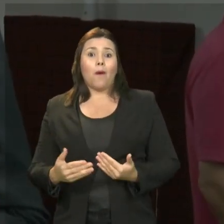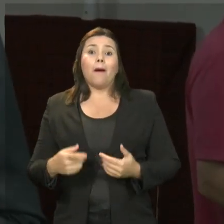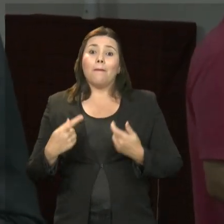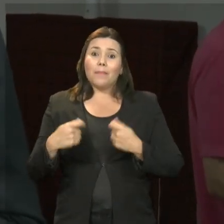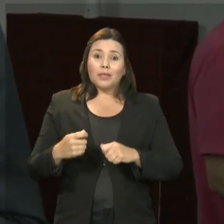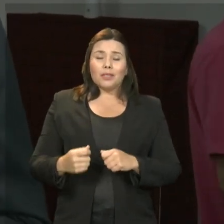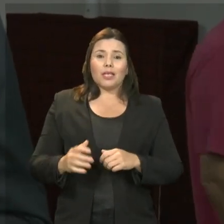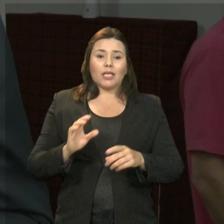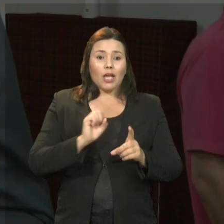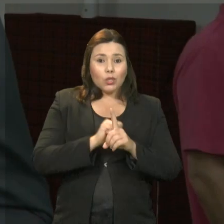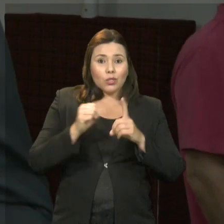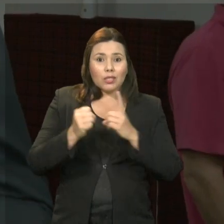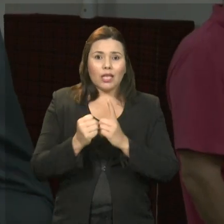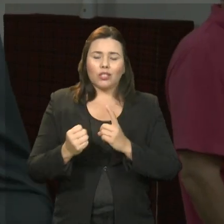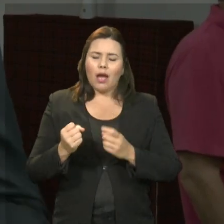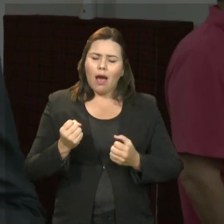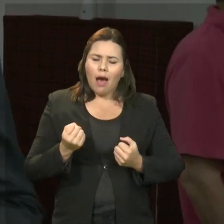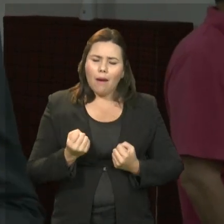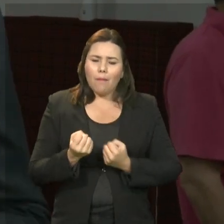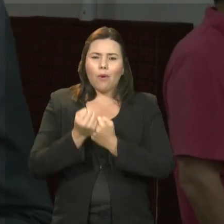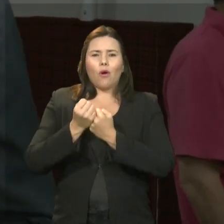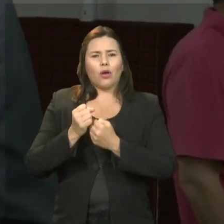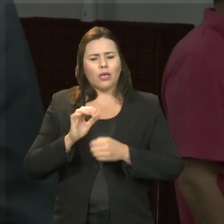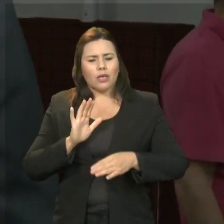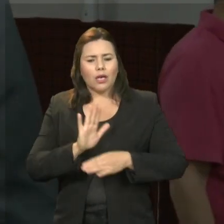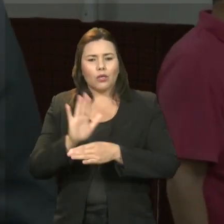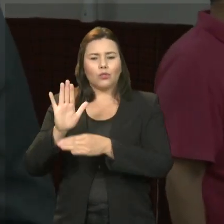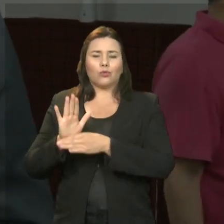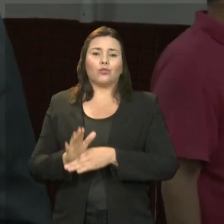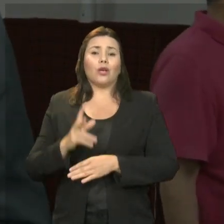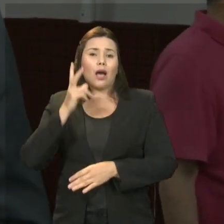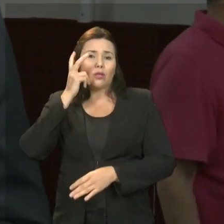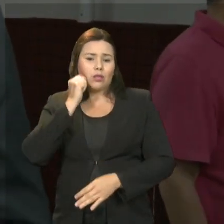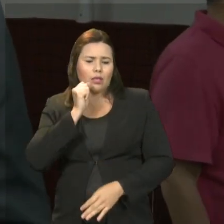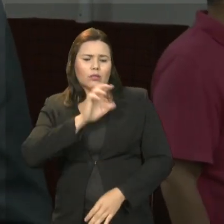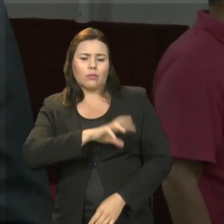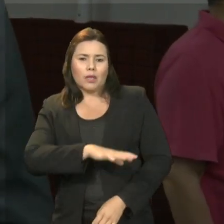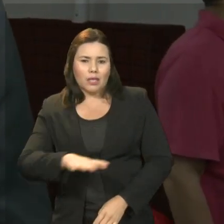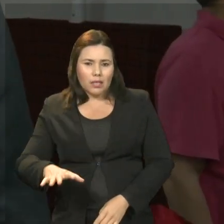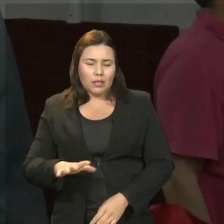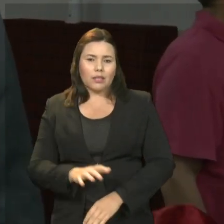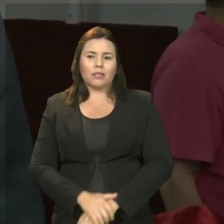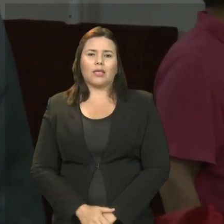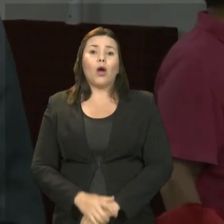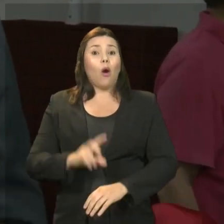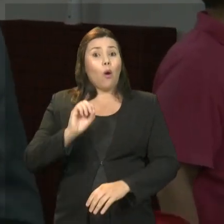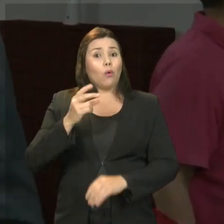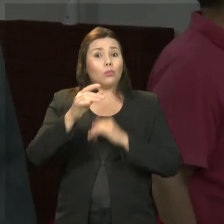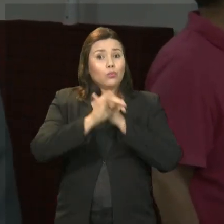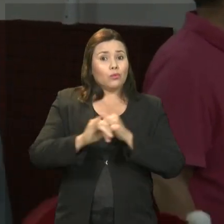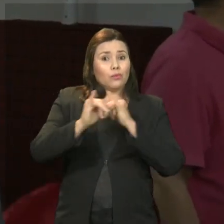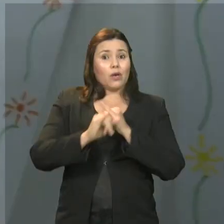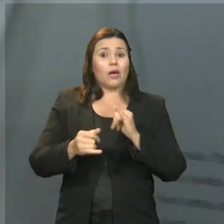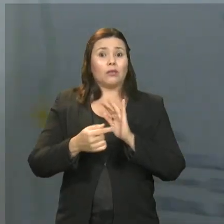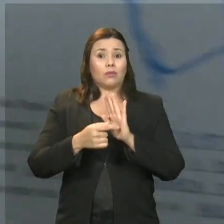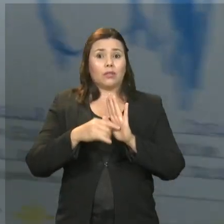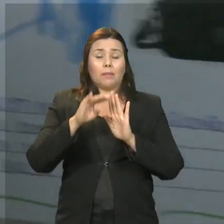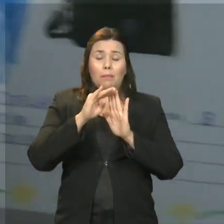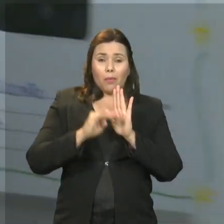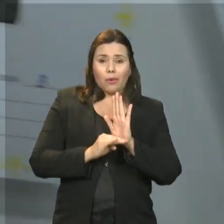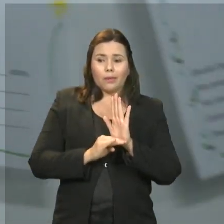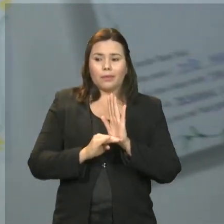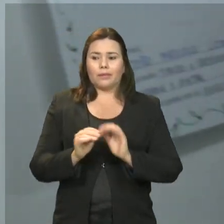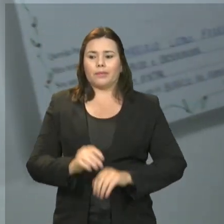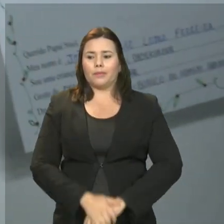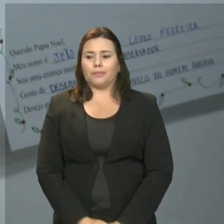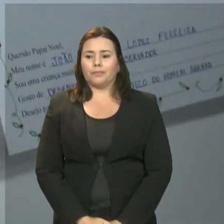toda a sociedade, né? Para adotando a cartinha ou divulgando a campanha para que nenhuma criança fique sem um presente agora no final do ano. A